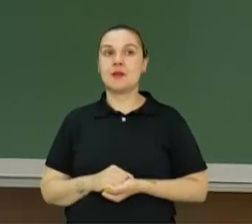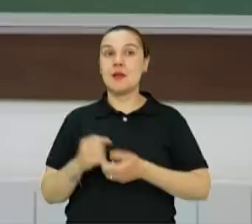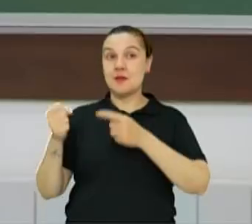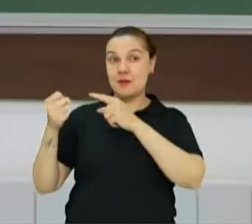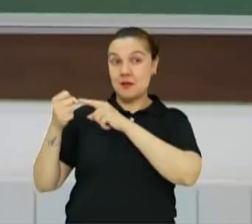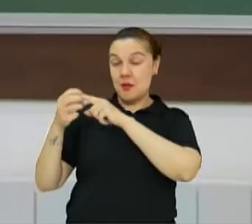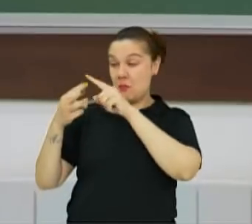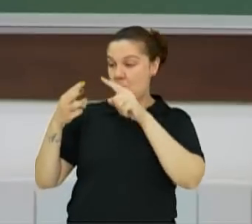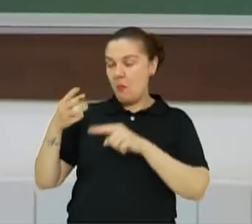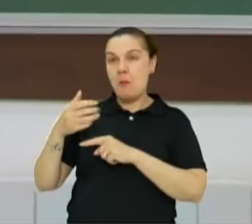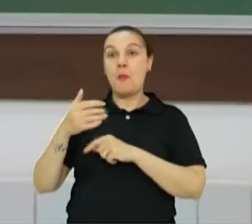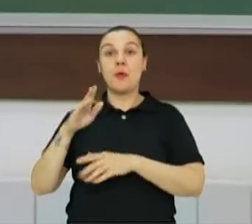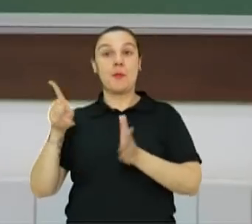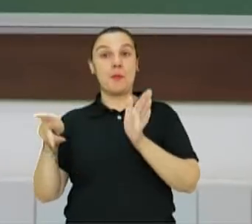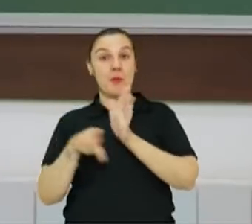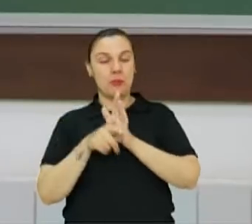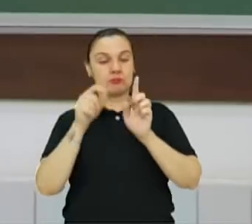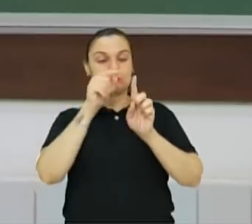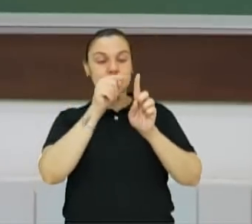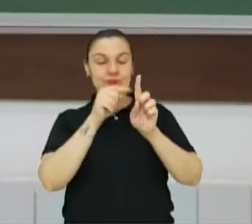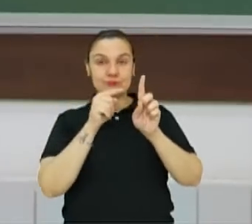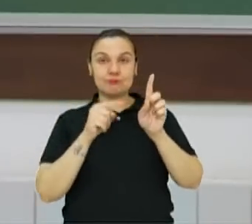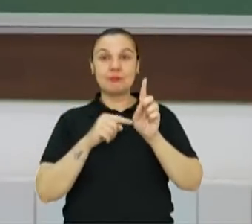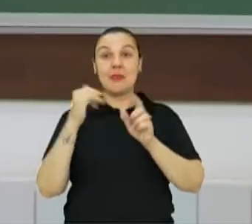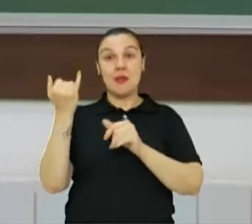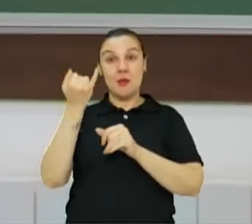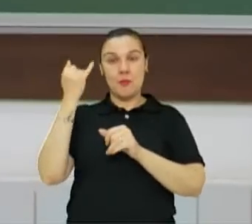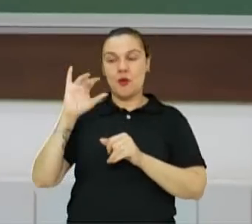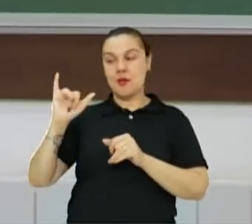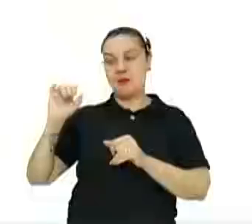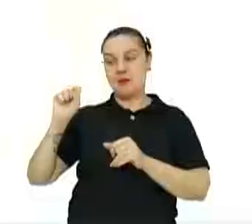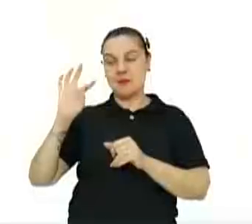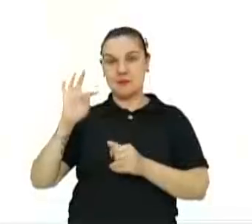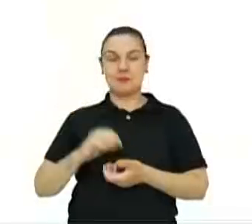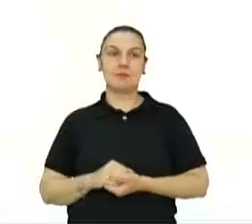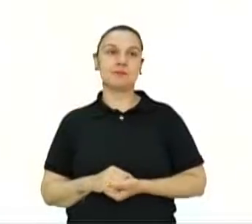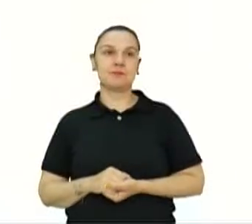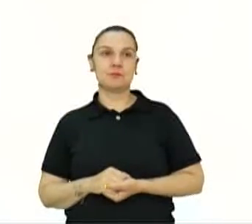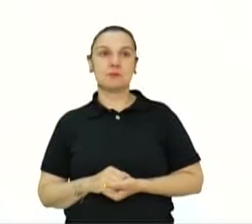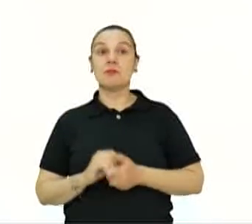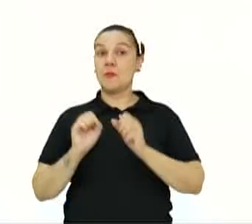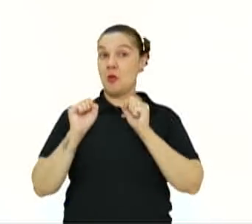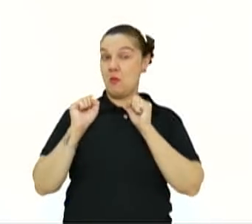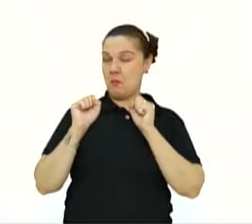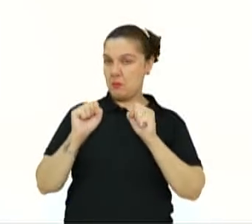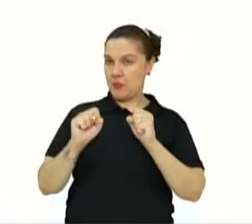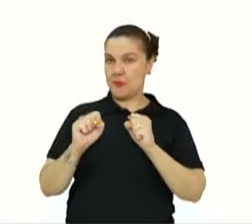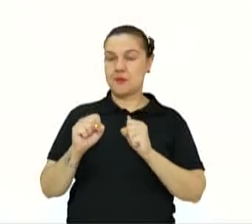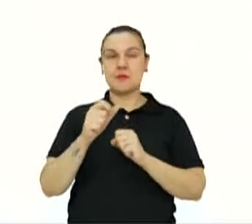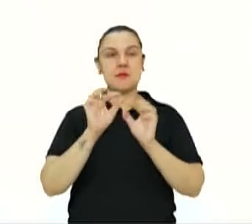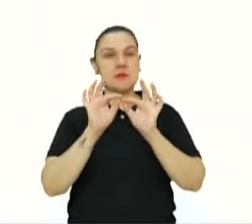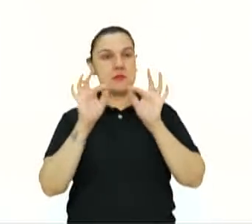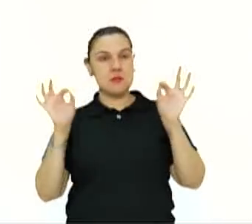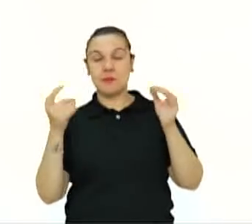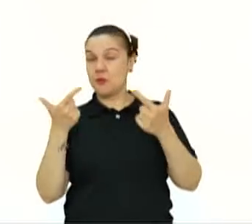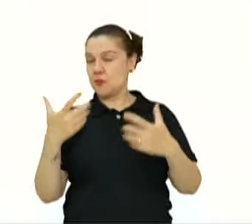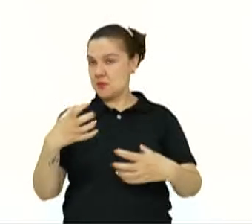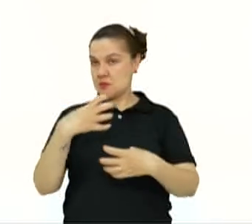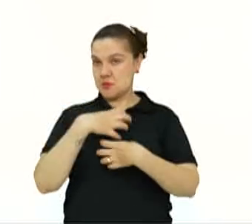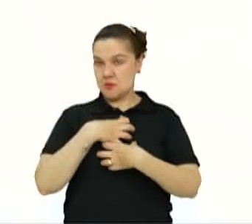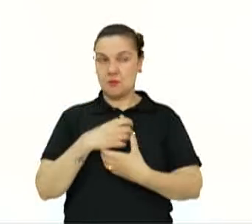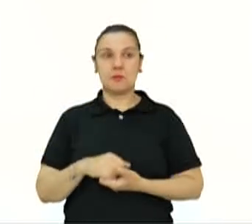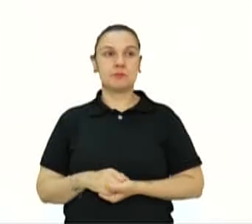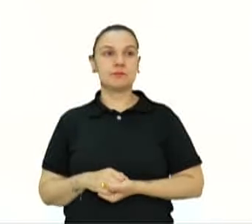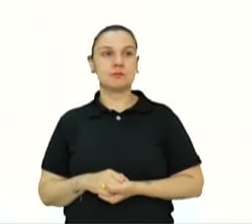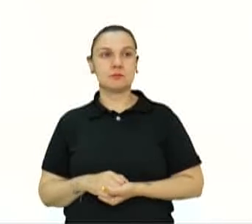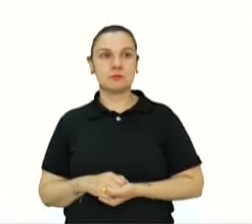Pontos bem importantes, né? Fechando aí sobre as ISTs. Elas podem ser bem simples, assintomáticas. Pode